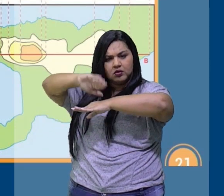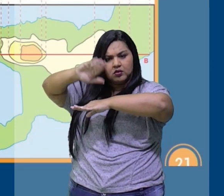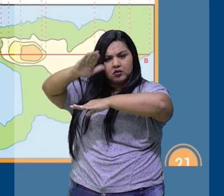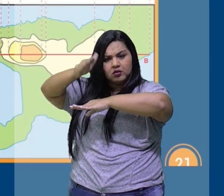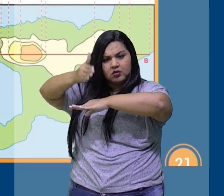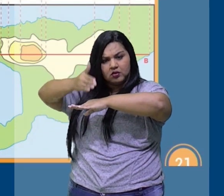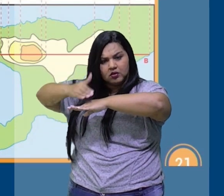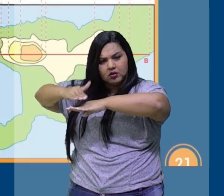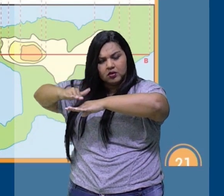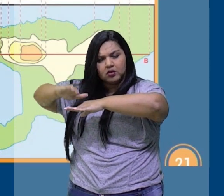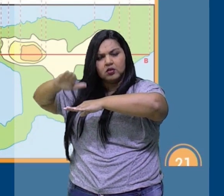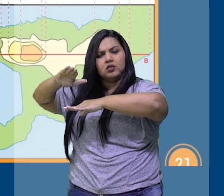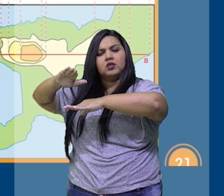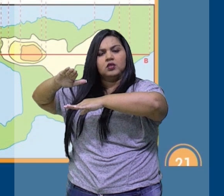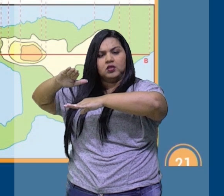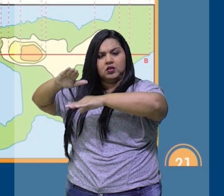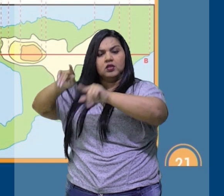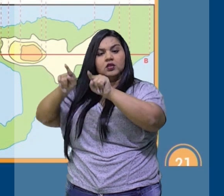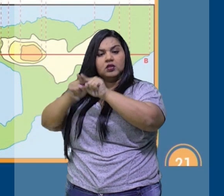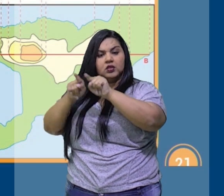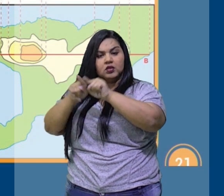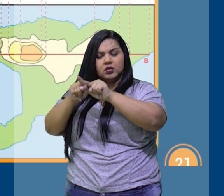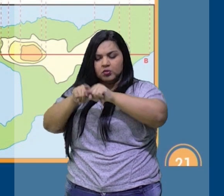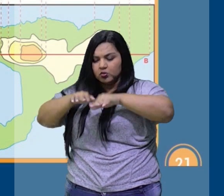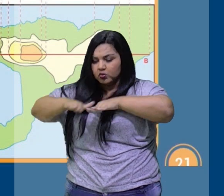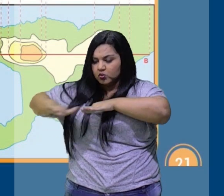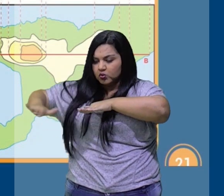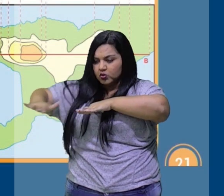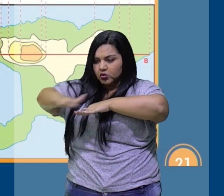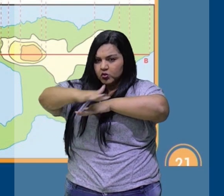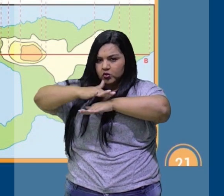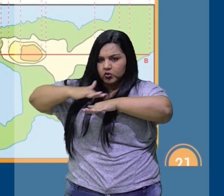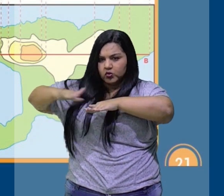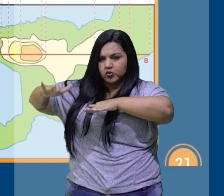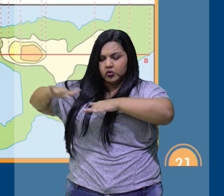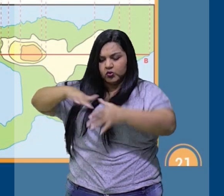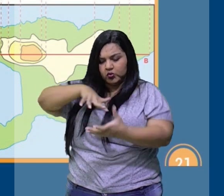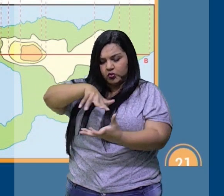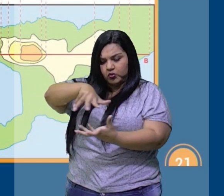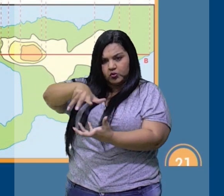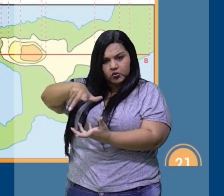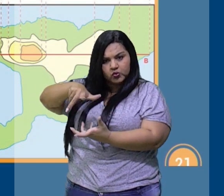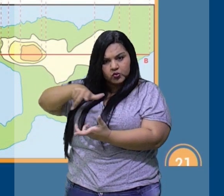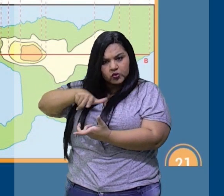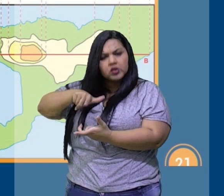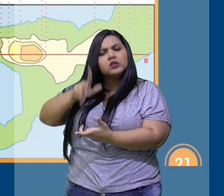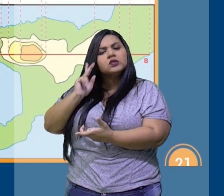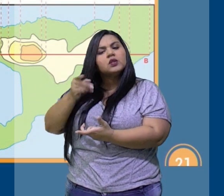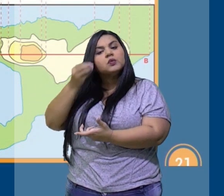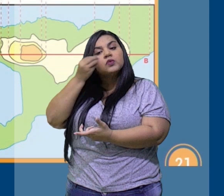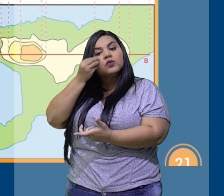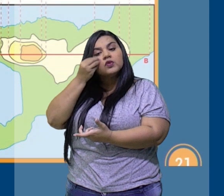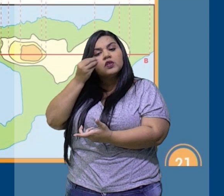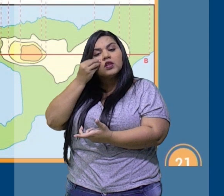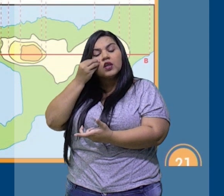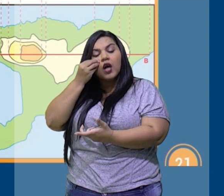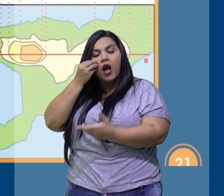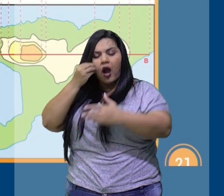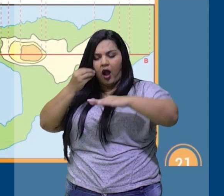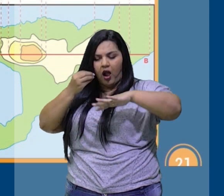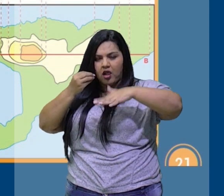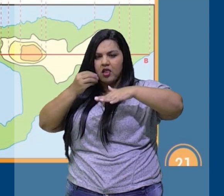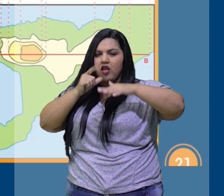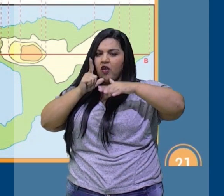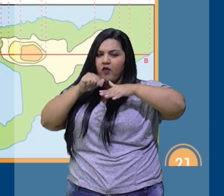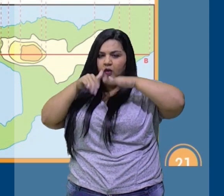acidentes artificiais da superfície terrestre, né? E a gente observa isso sempre com relação ao nível do mar, né? Então aqui, olha,